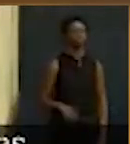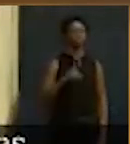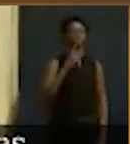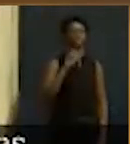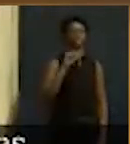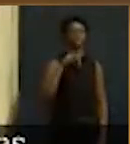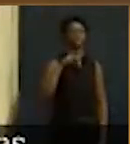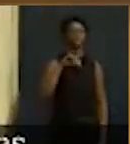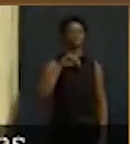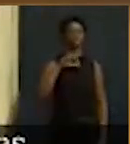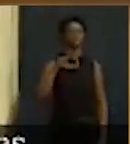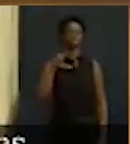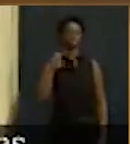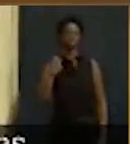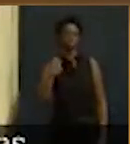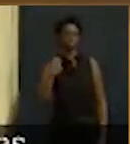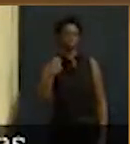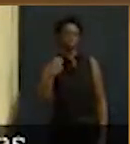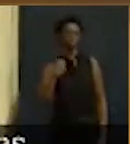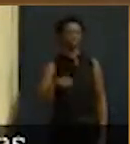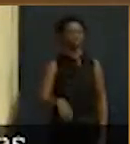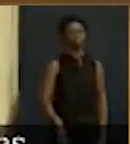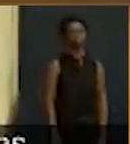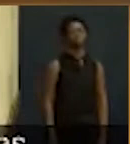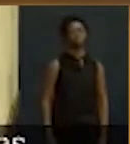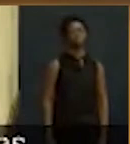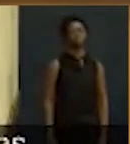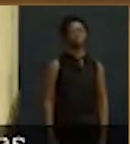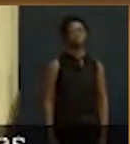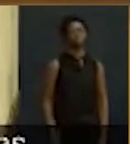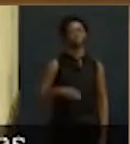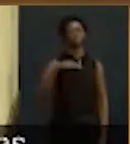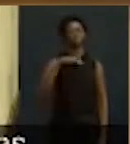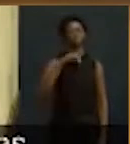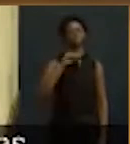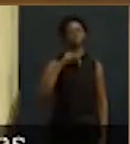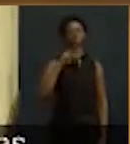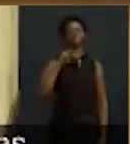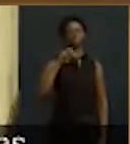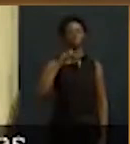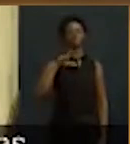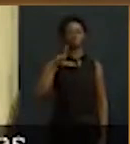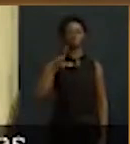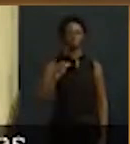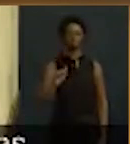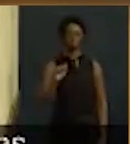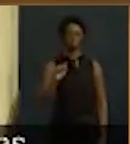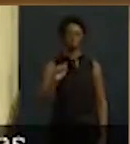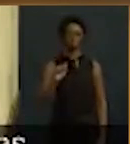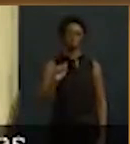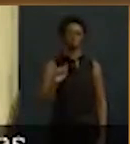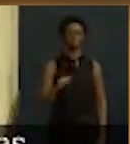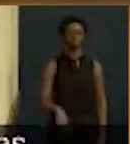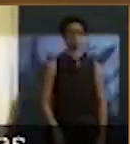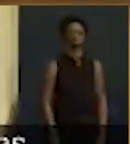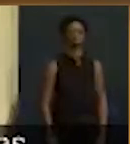Daniele Pinto da Costa e Manuela Lobato